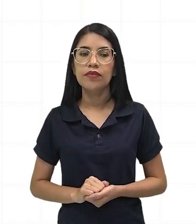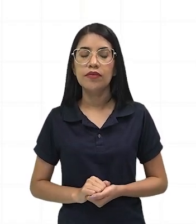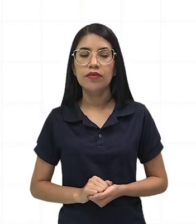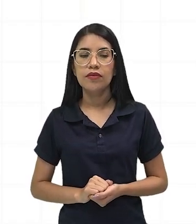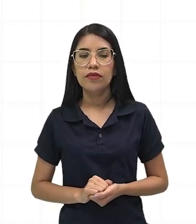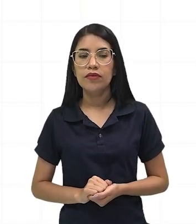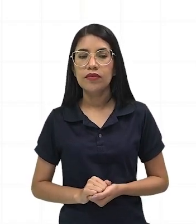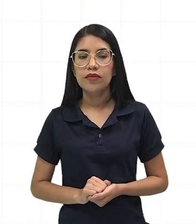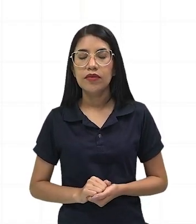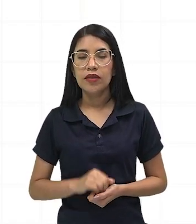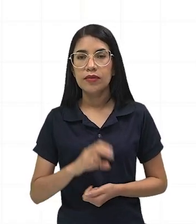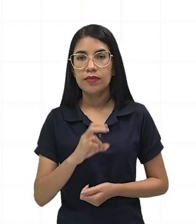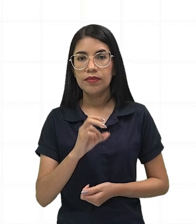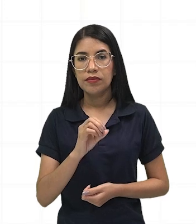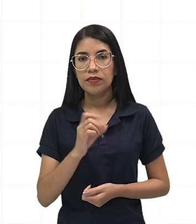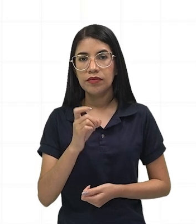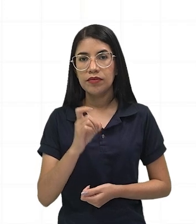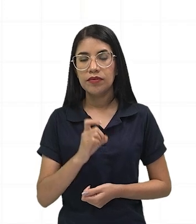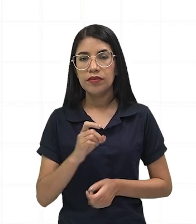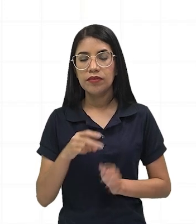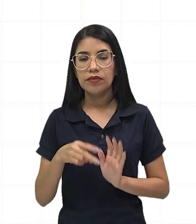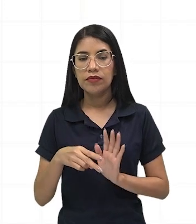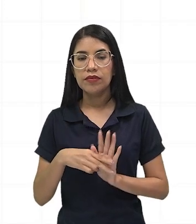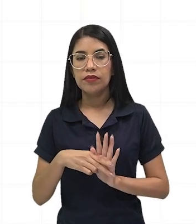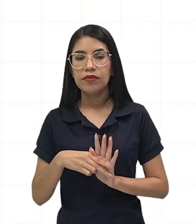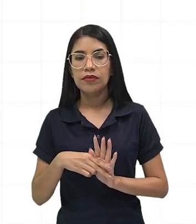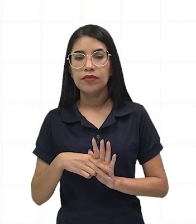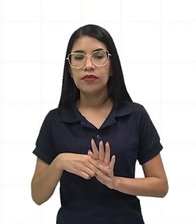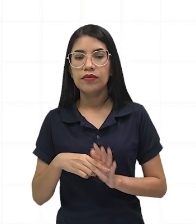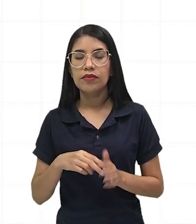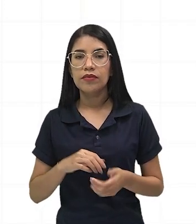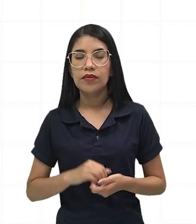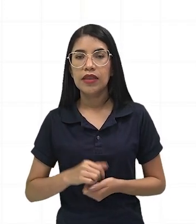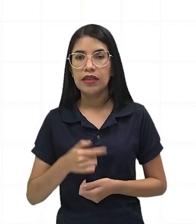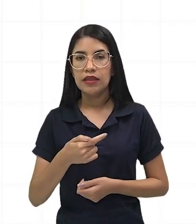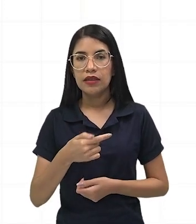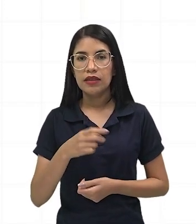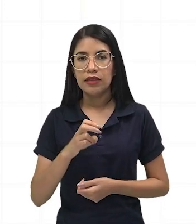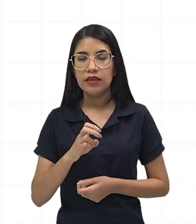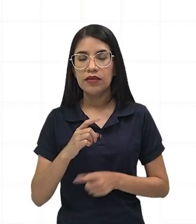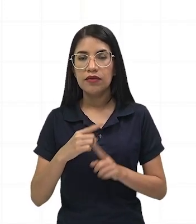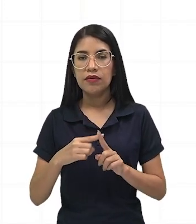repete, 50x. 75 vezes 250 dá